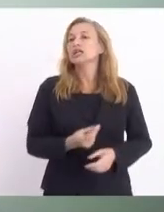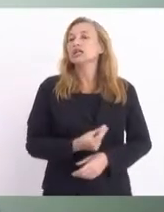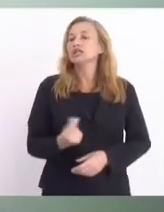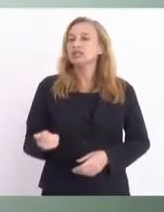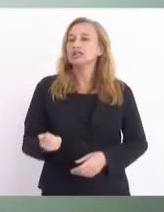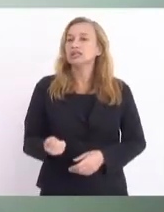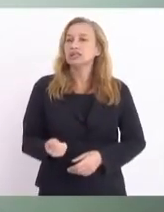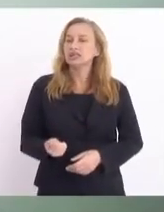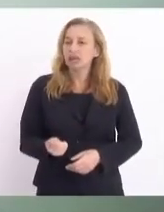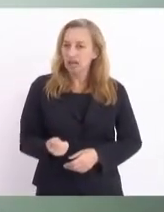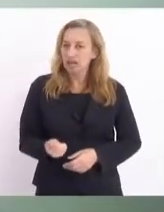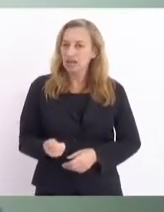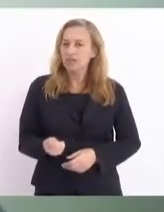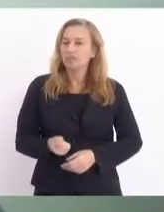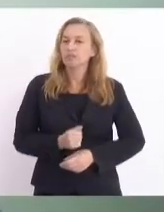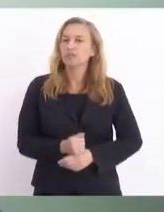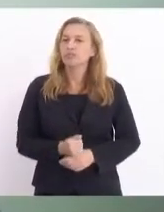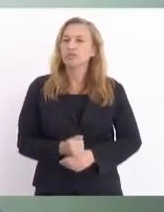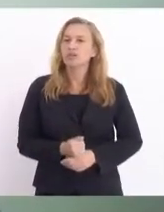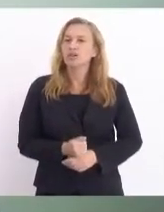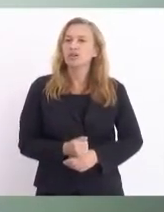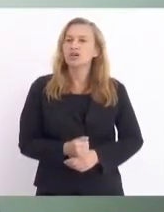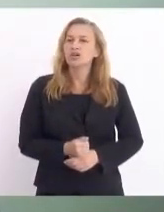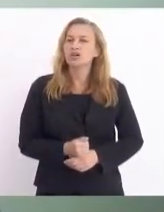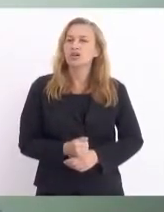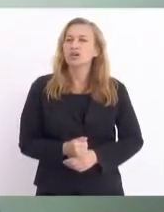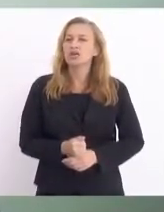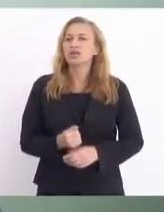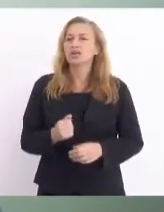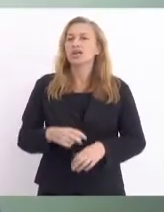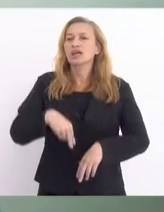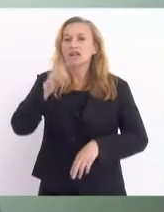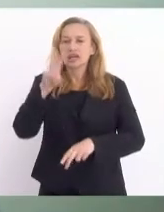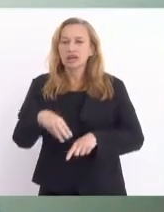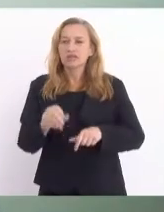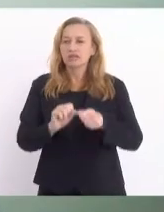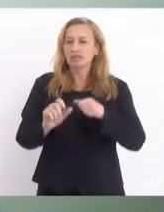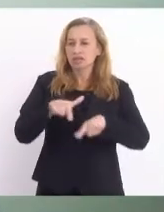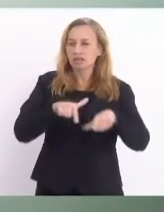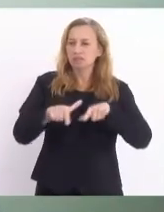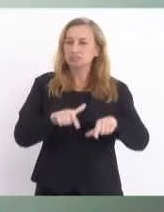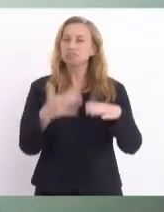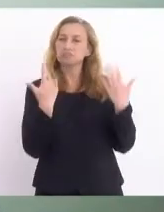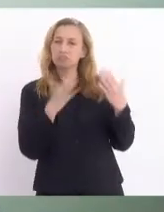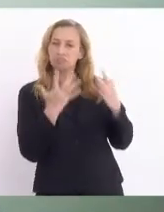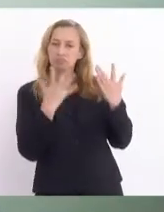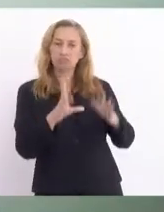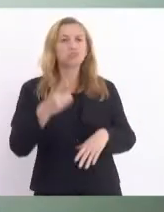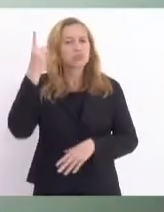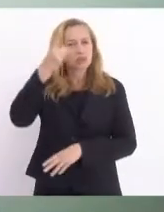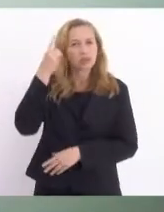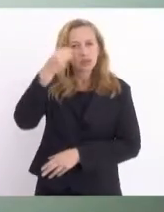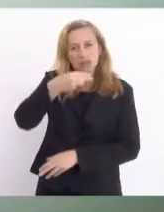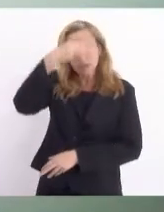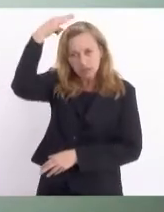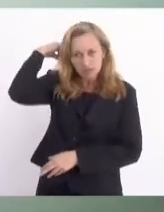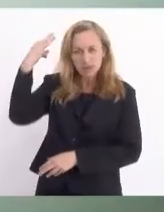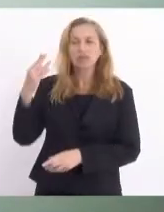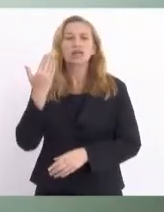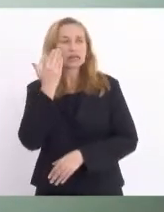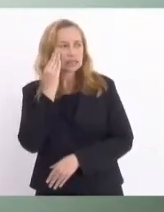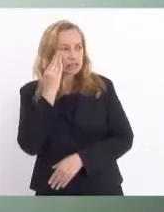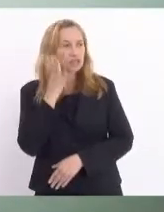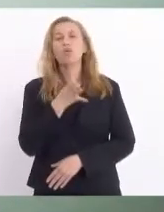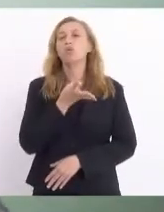por decisão única do prestador de serviço. Então, elogiar a iniciativa do deputado Márcio Pacheco, entendo